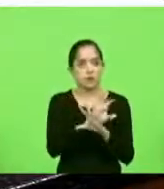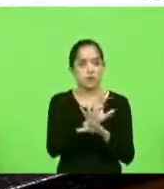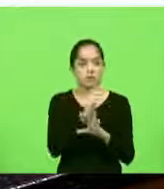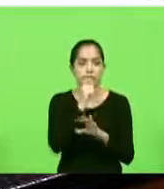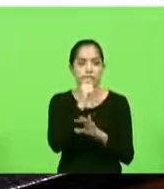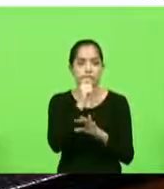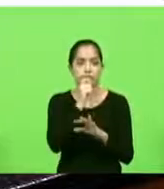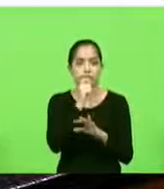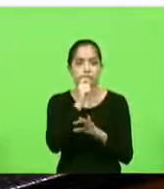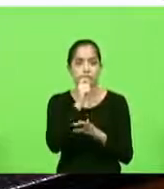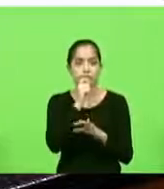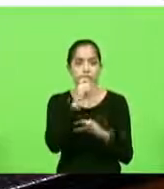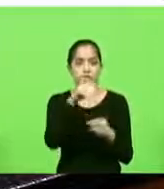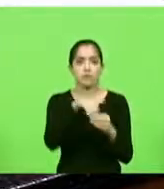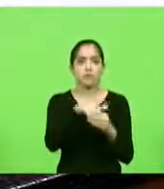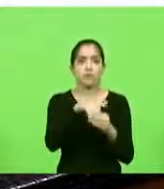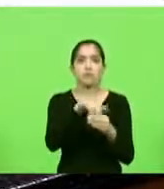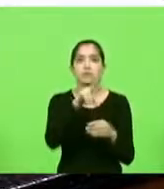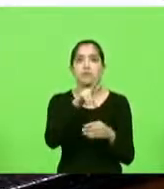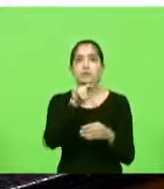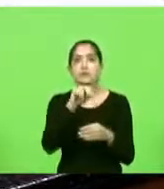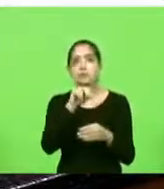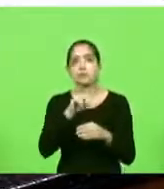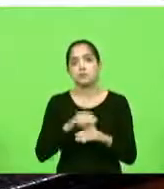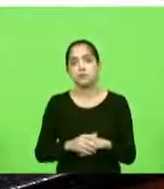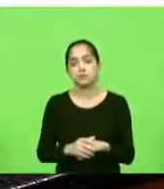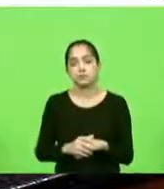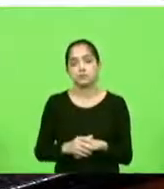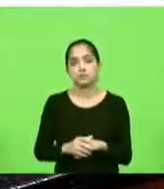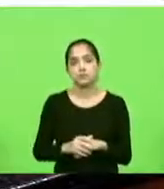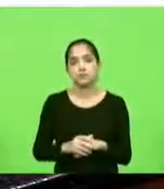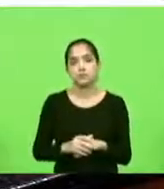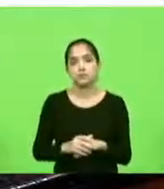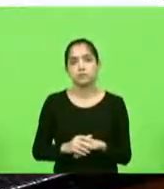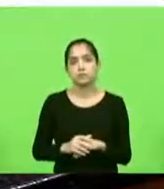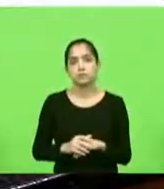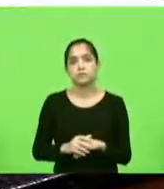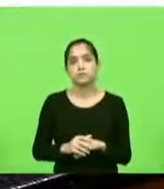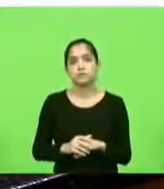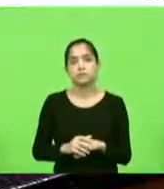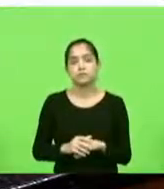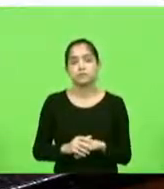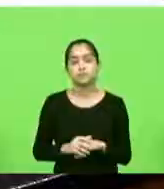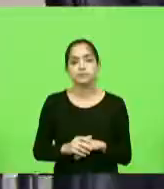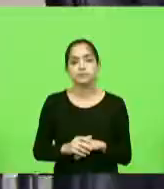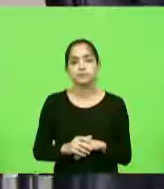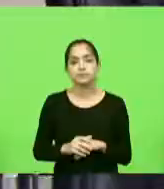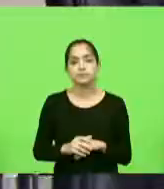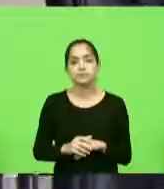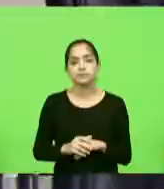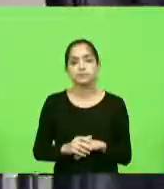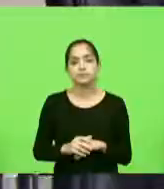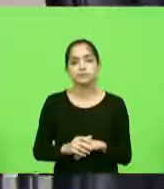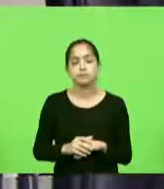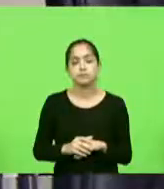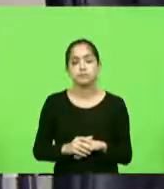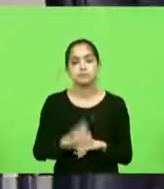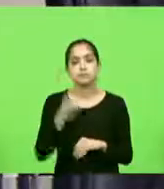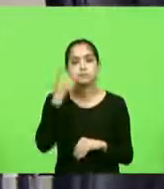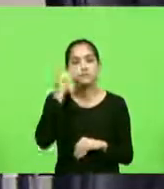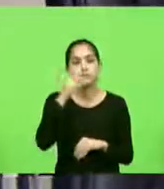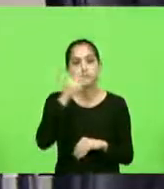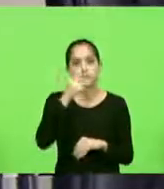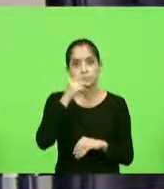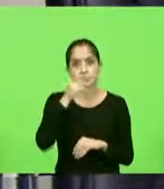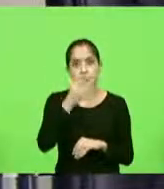vou votar não, já que o senhor colocou em coletivo todas elas ali. Deputado Kennedy Nunes.